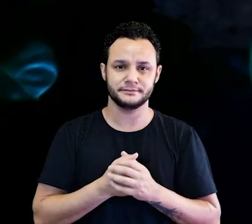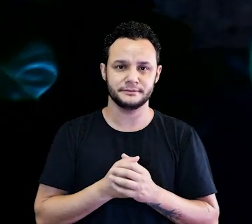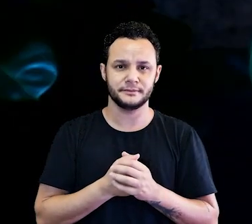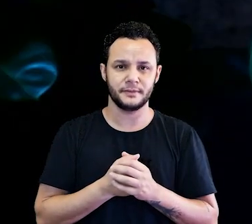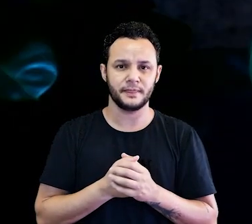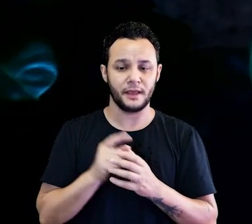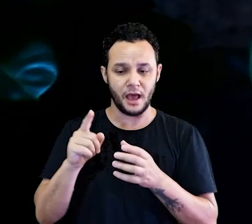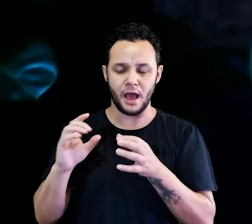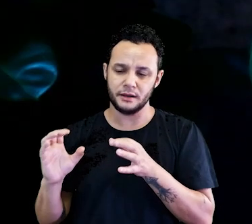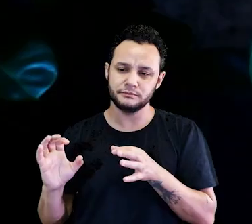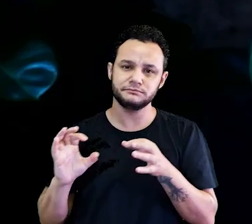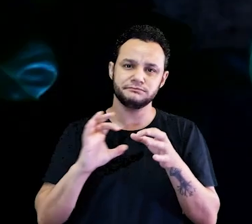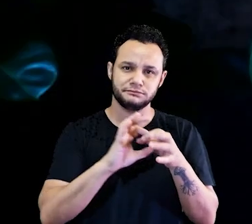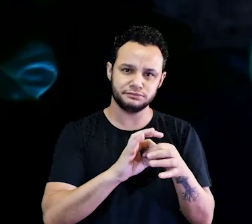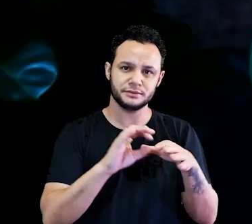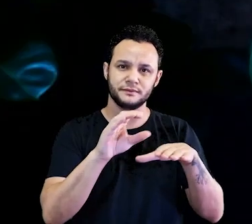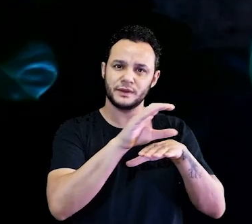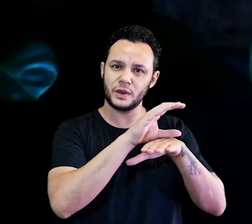né,